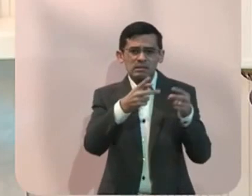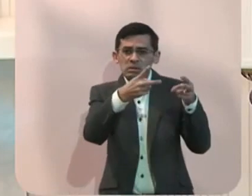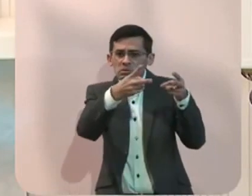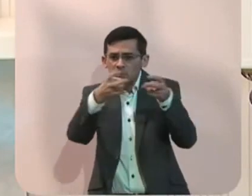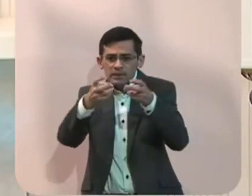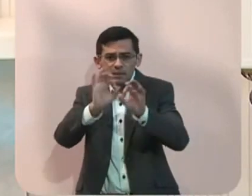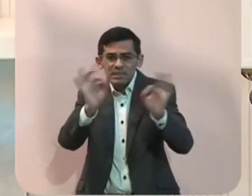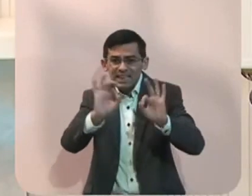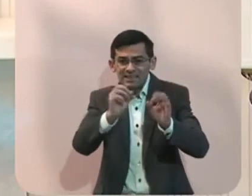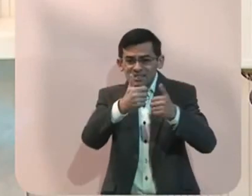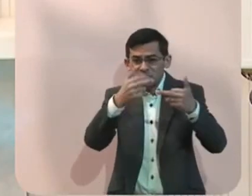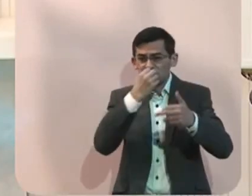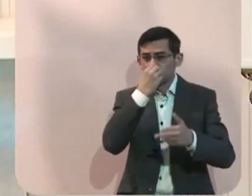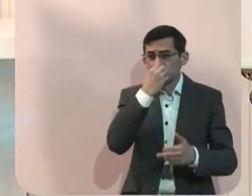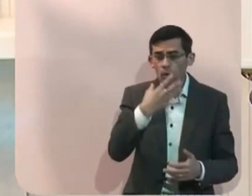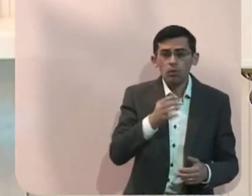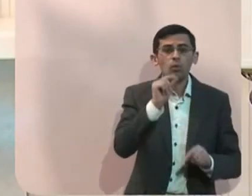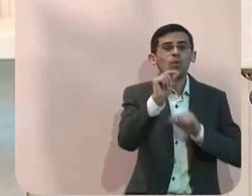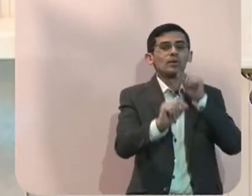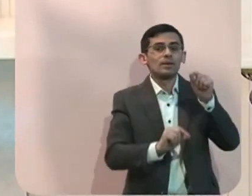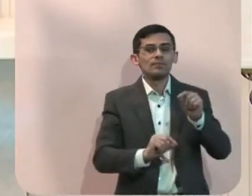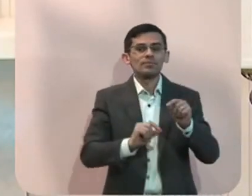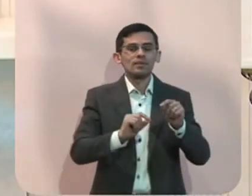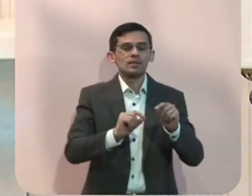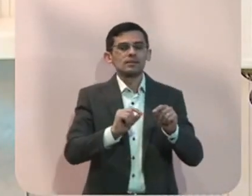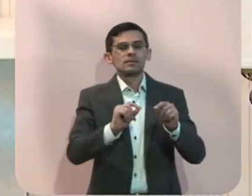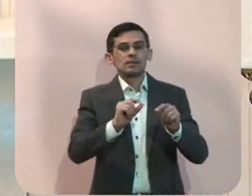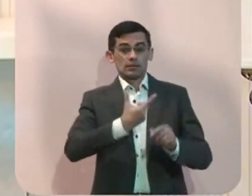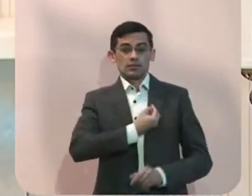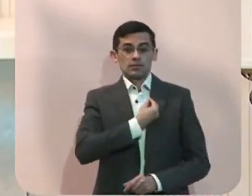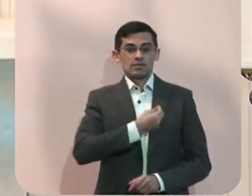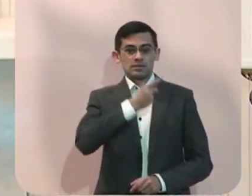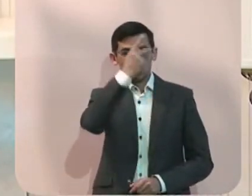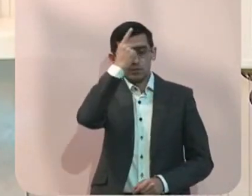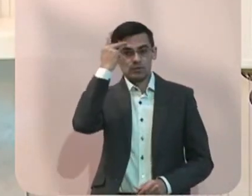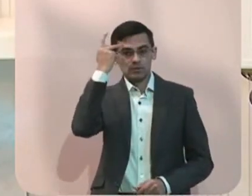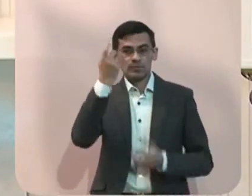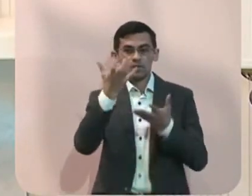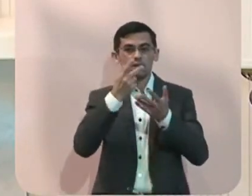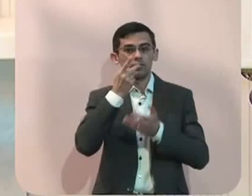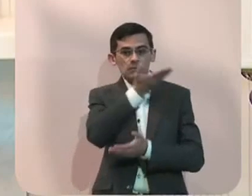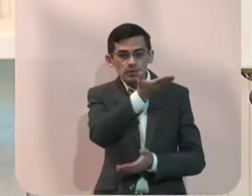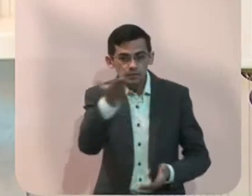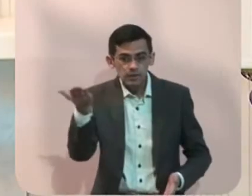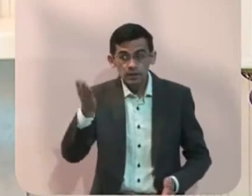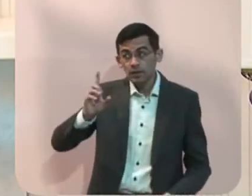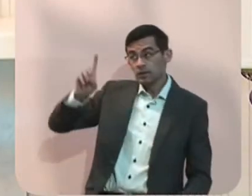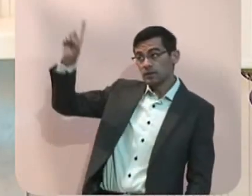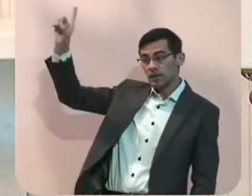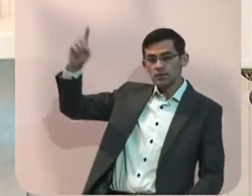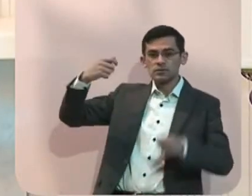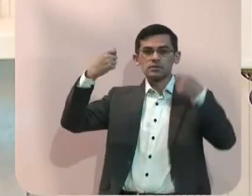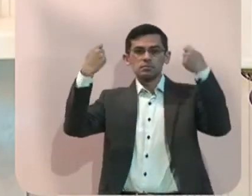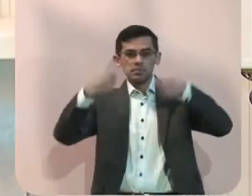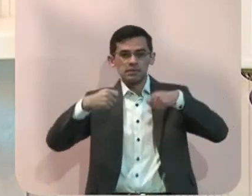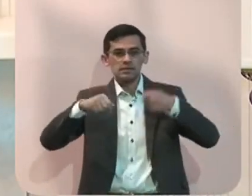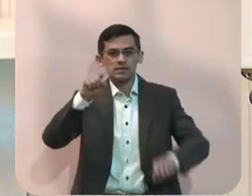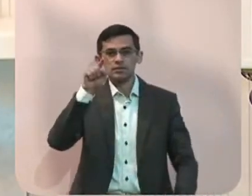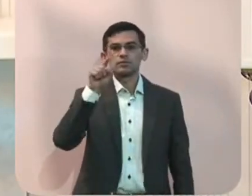as potencialidades de Deus na vida das pessoas. Eu quero dizer para você que Deus precisa de